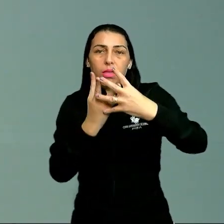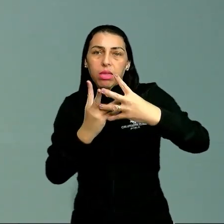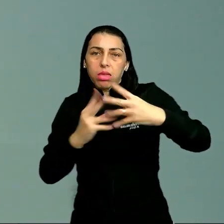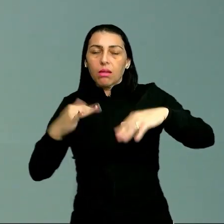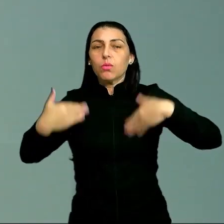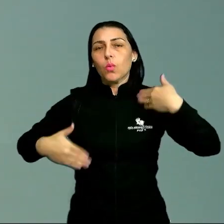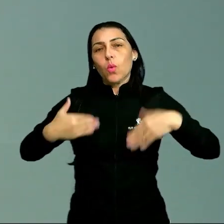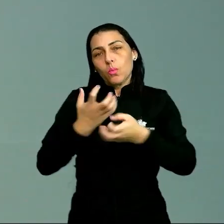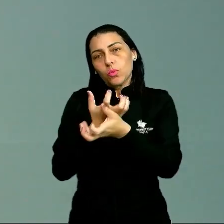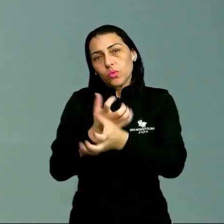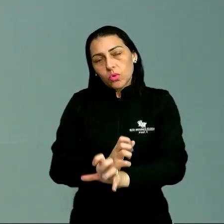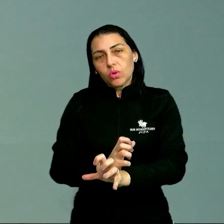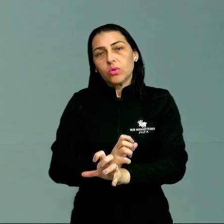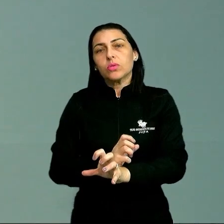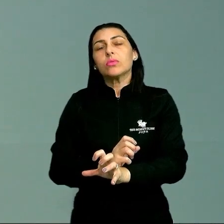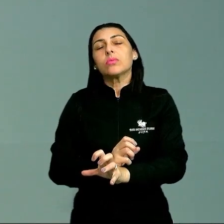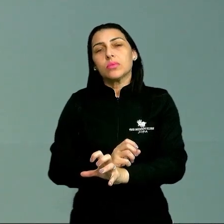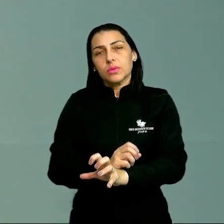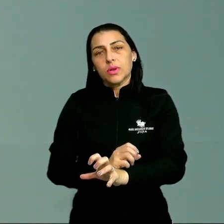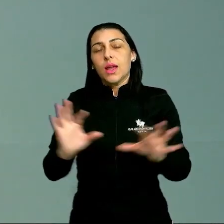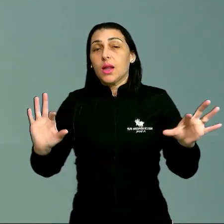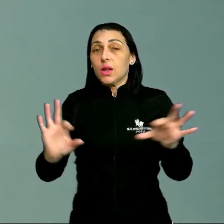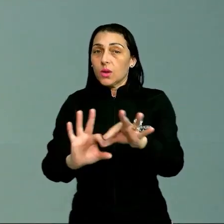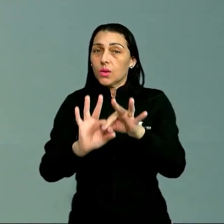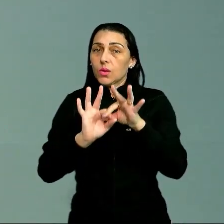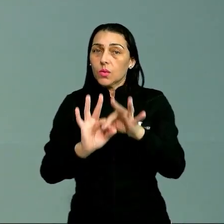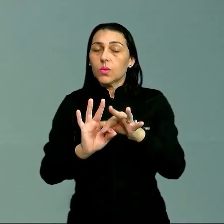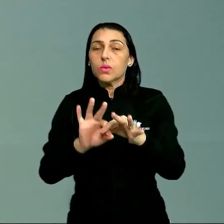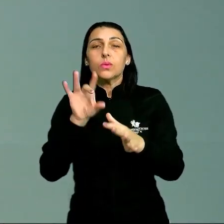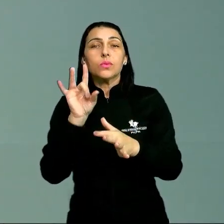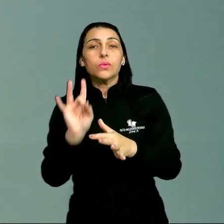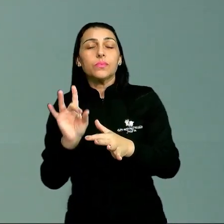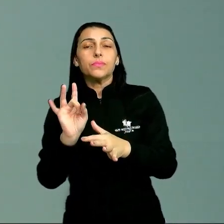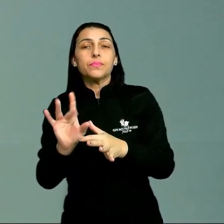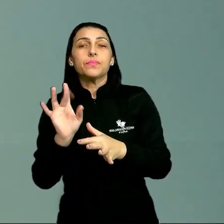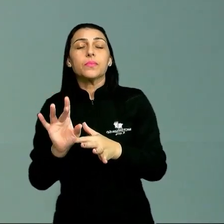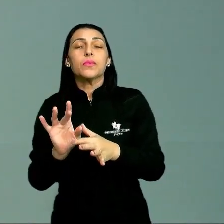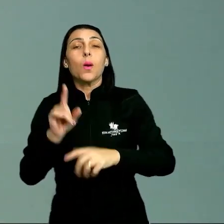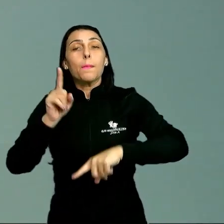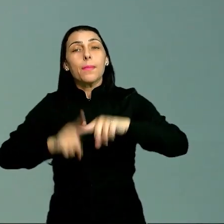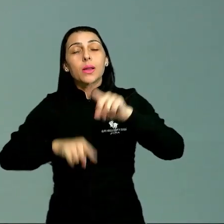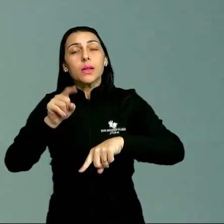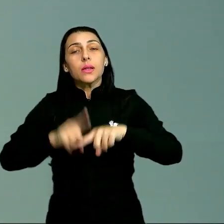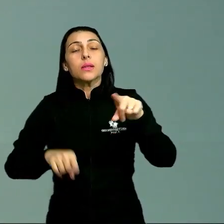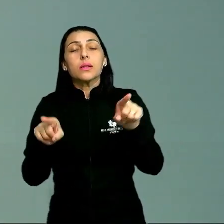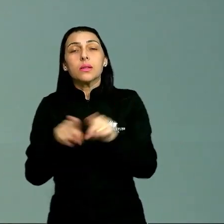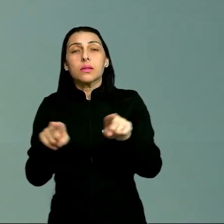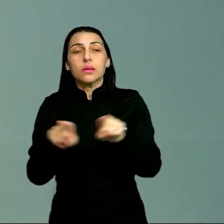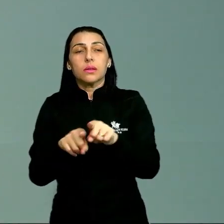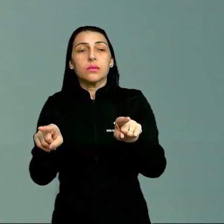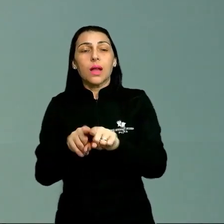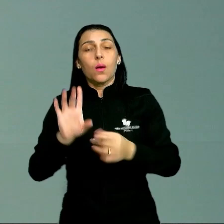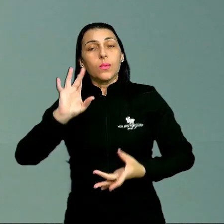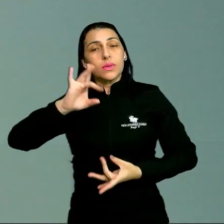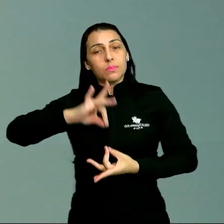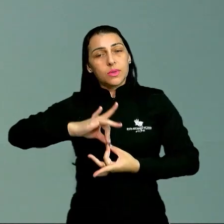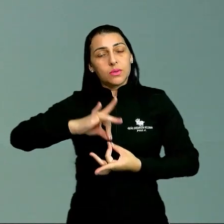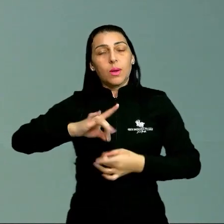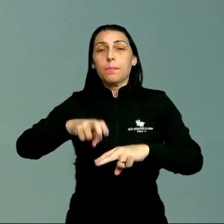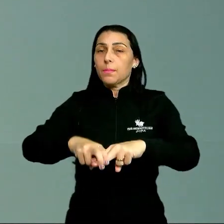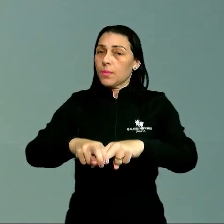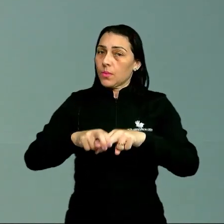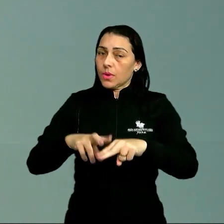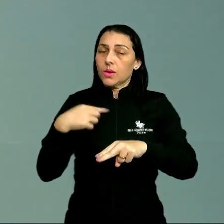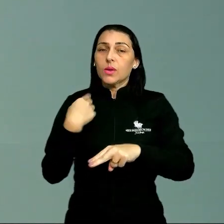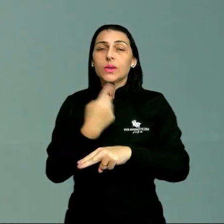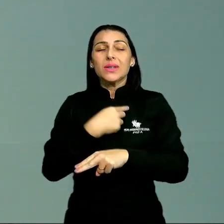e outras características, tá? Então, ele une aí não só a parte material, como também a espiritual. Por isso, muitas